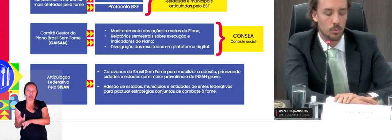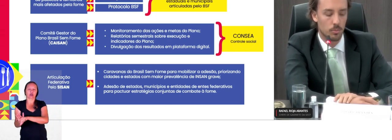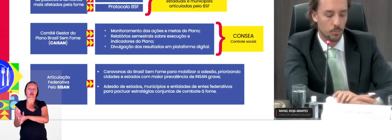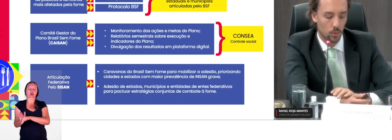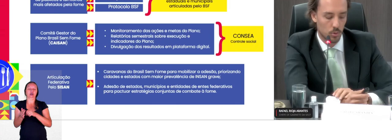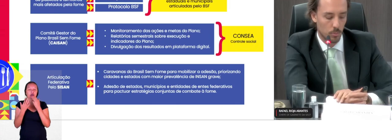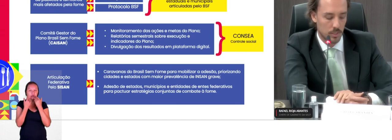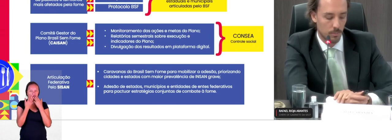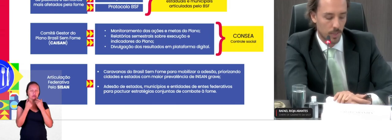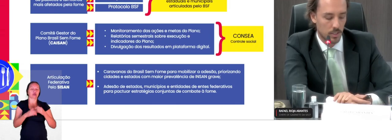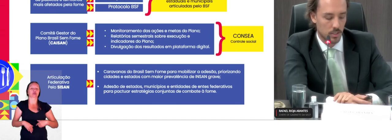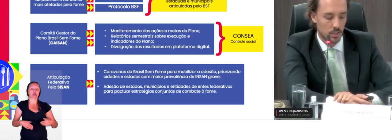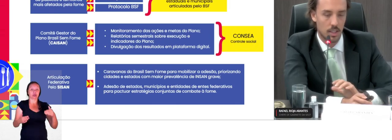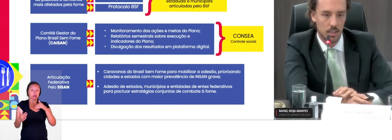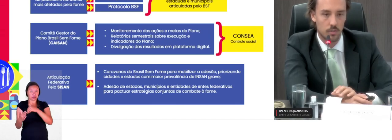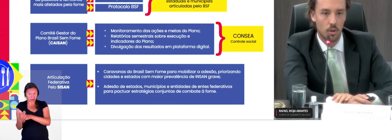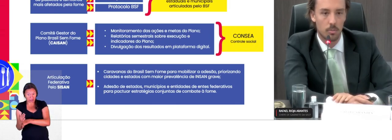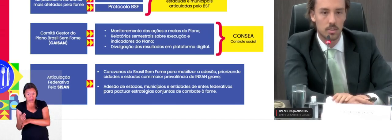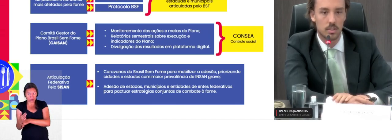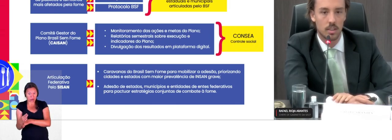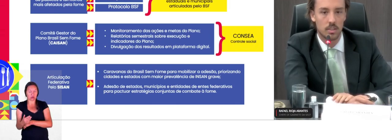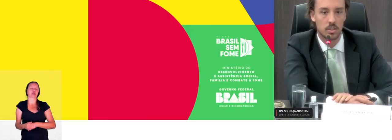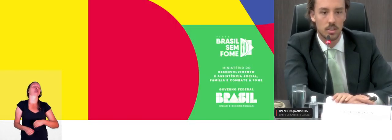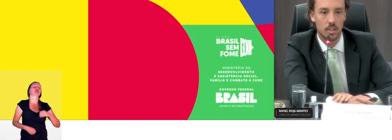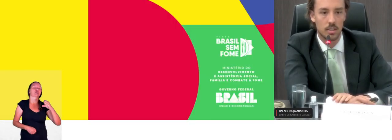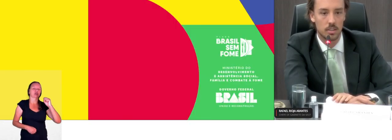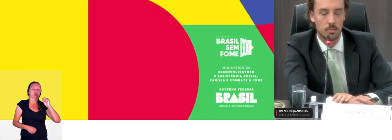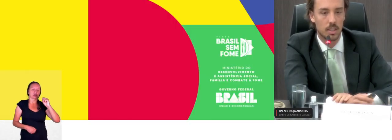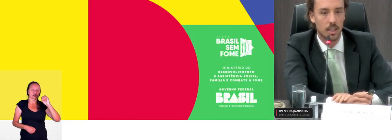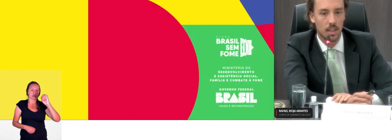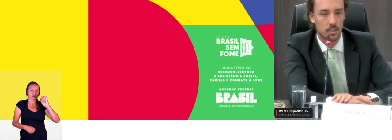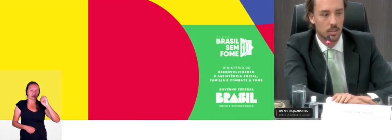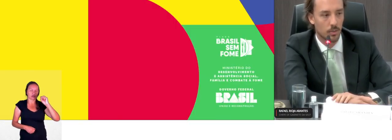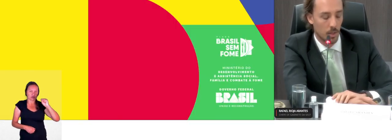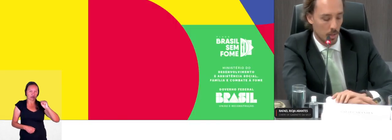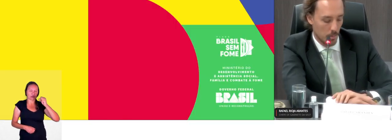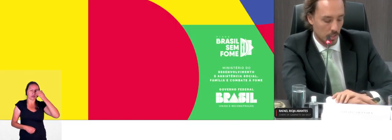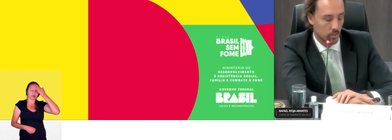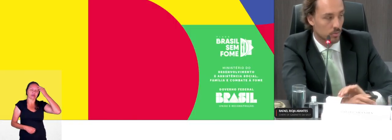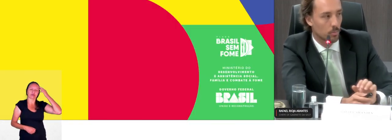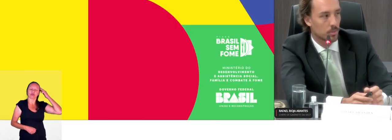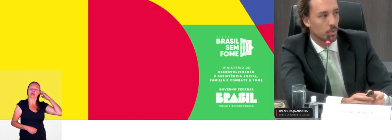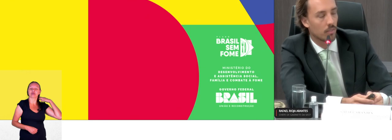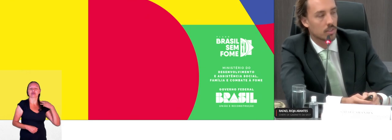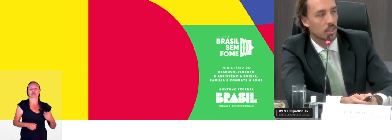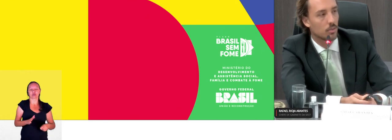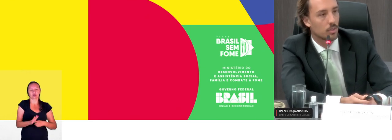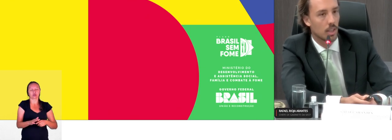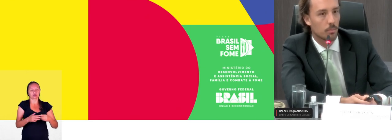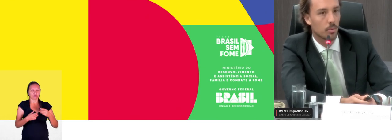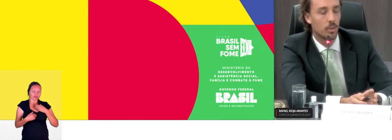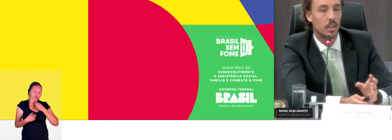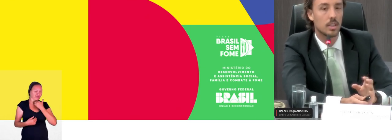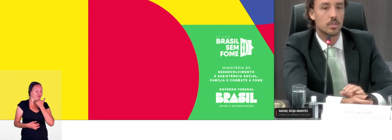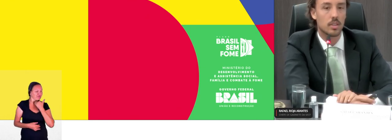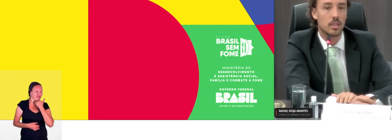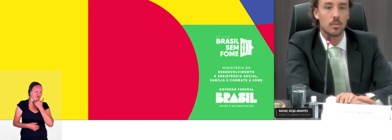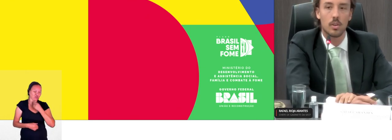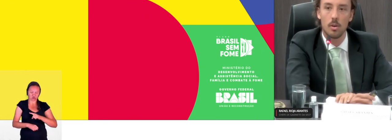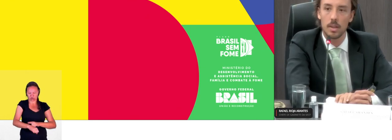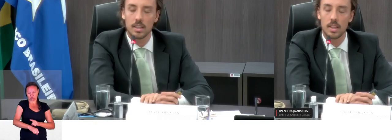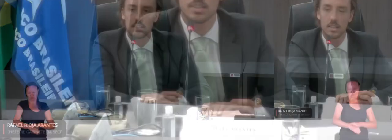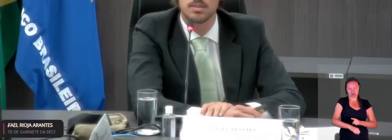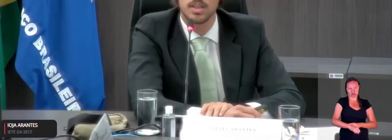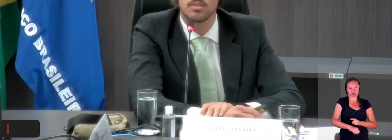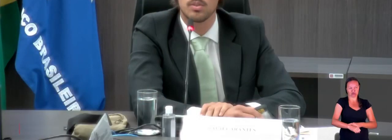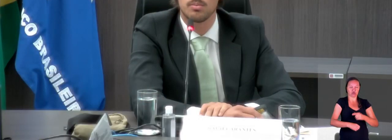olhando muito para essa parte das formas eh de exigibilidade então peço desculpas pelo avançar do tempo deixo aqui um